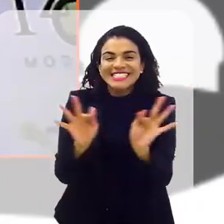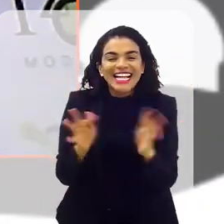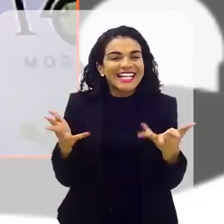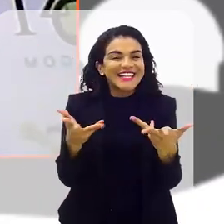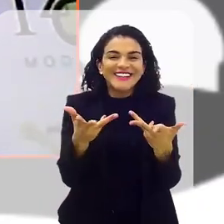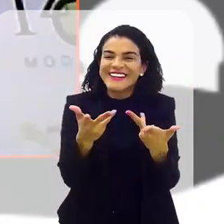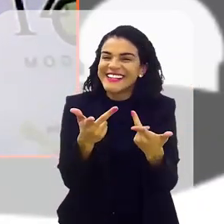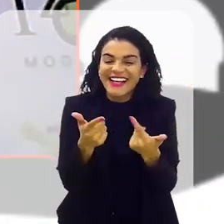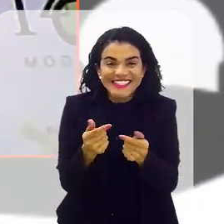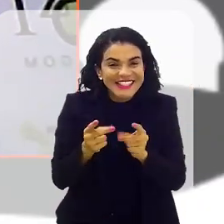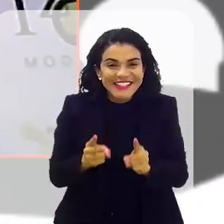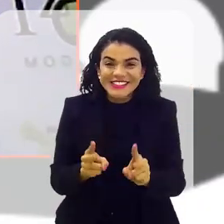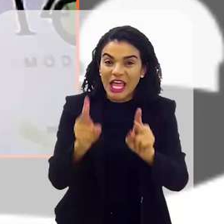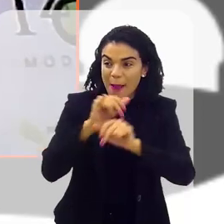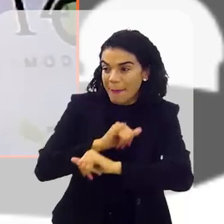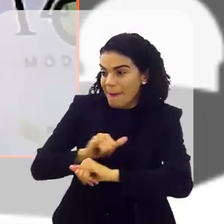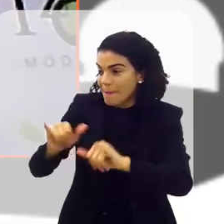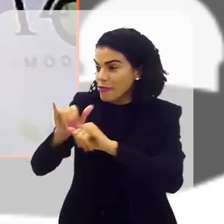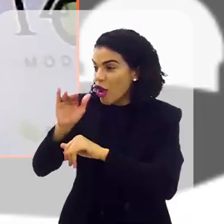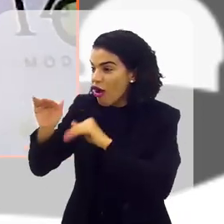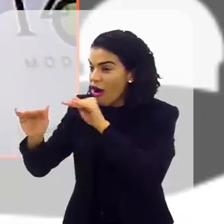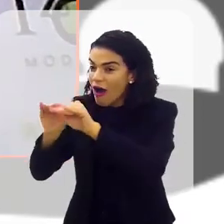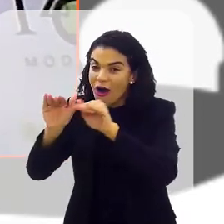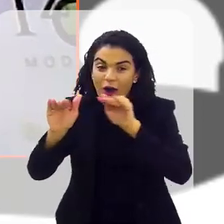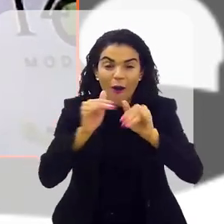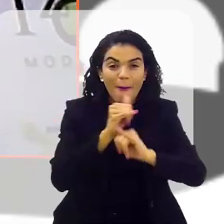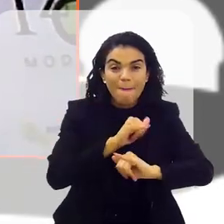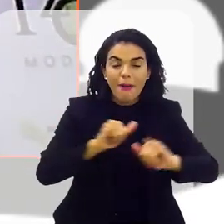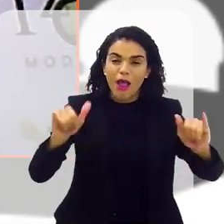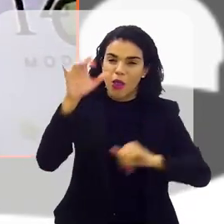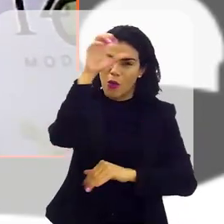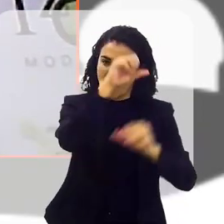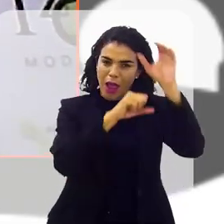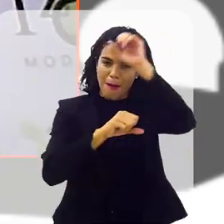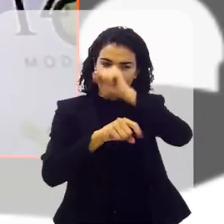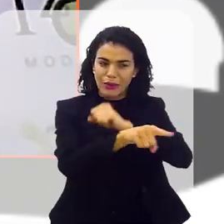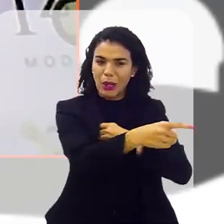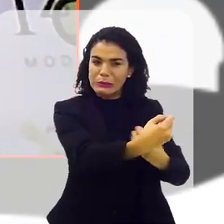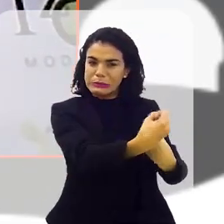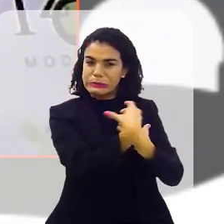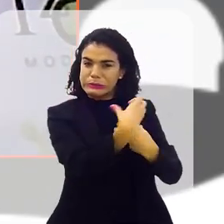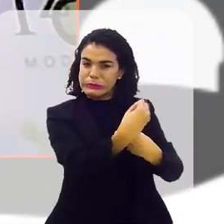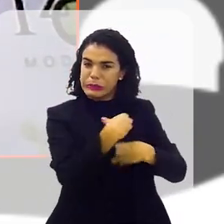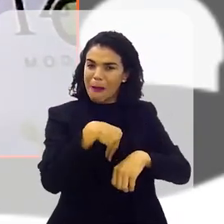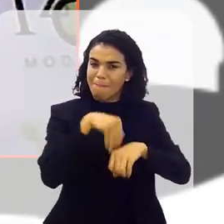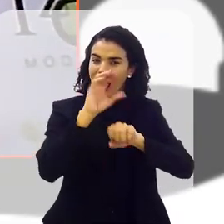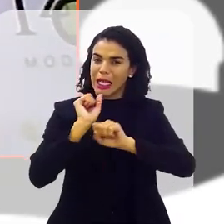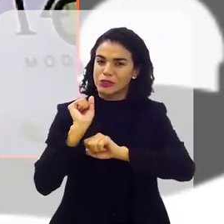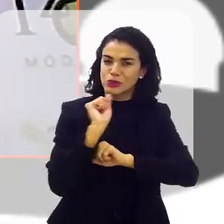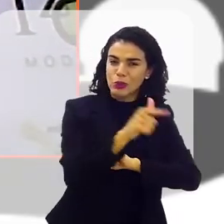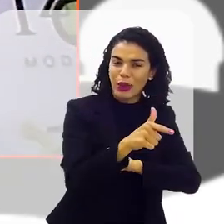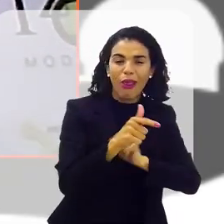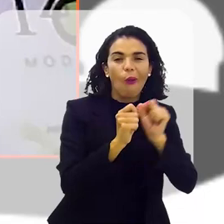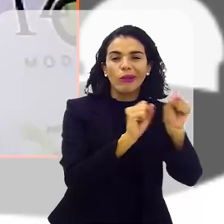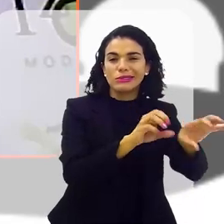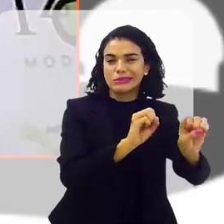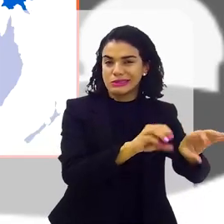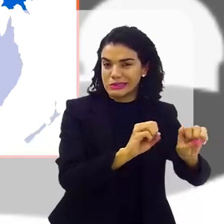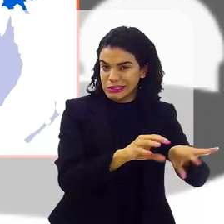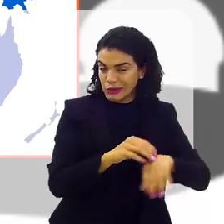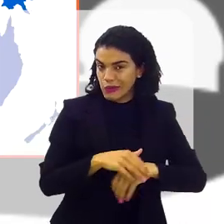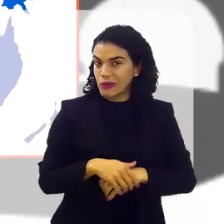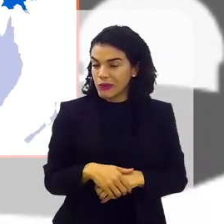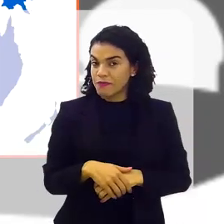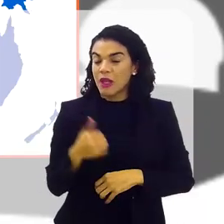maravilhosa que é o que eu sempre digo para todo mundo eu aprendo muito mais com eles porque muito mais